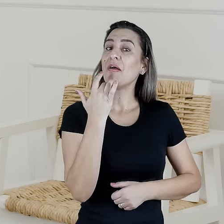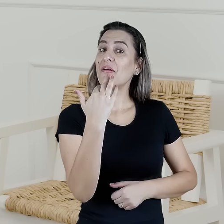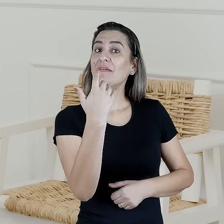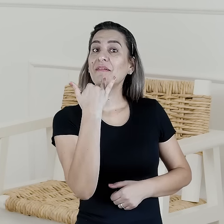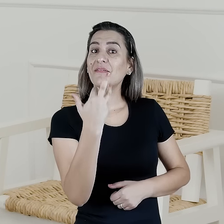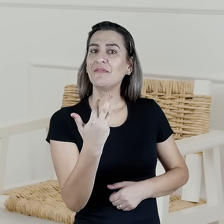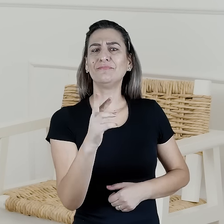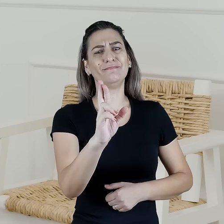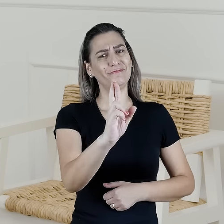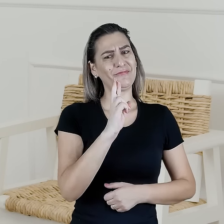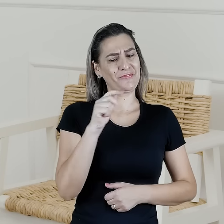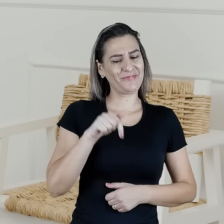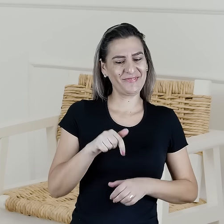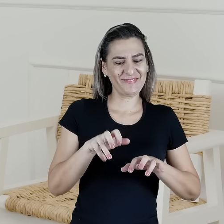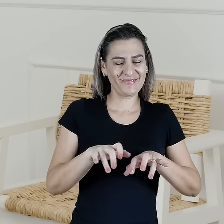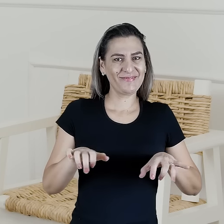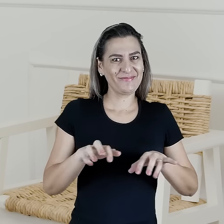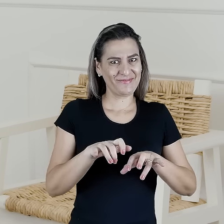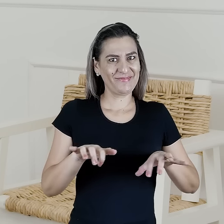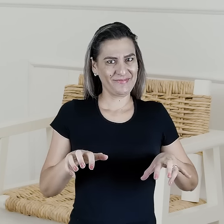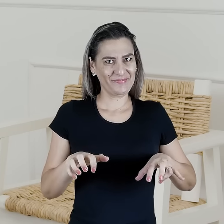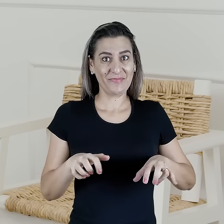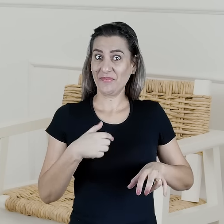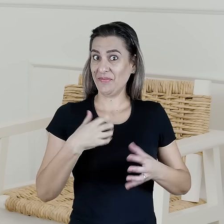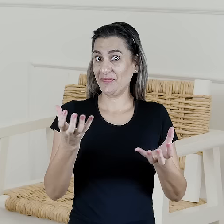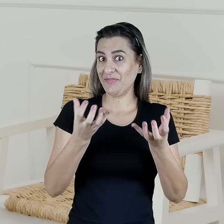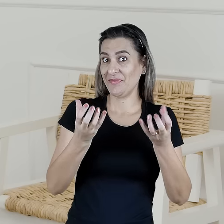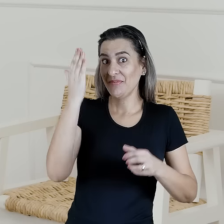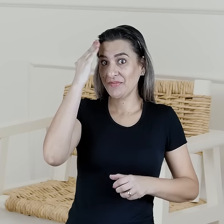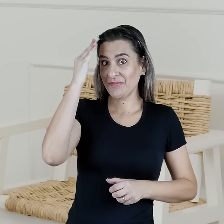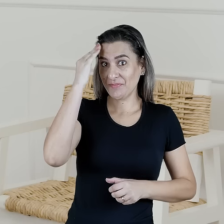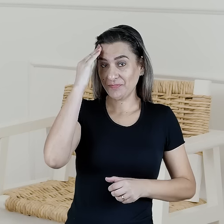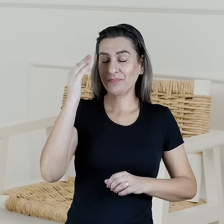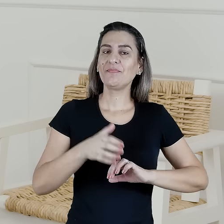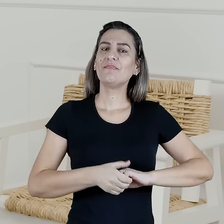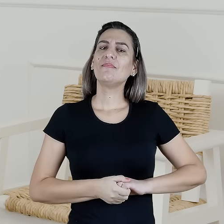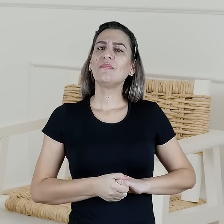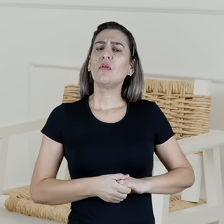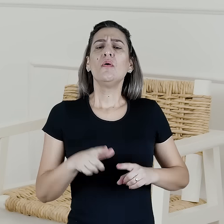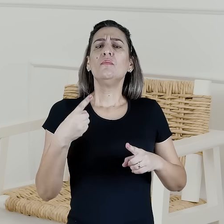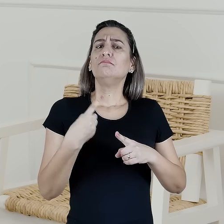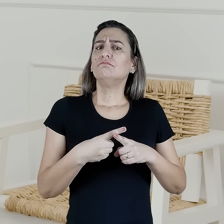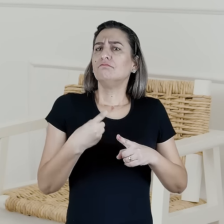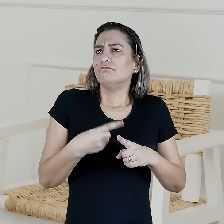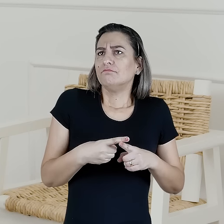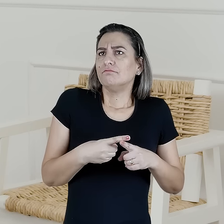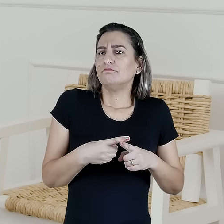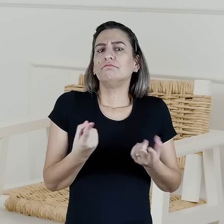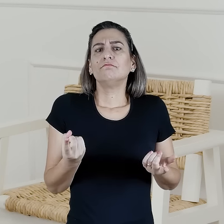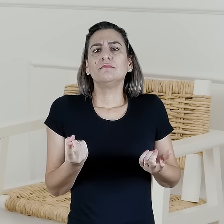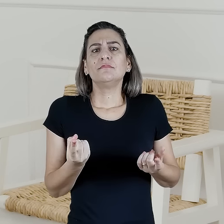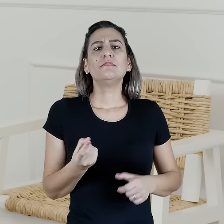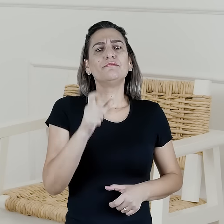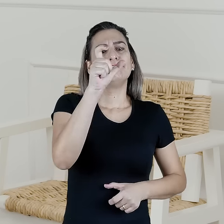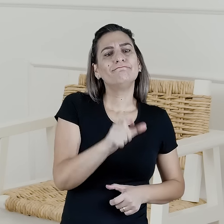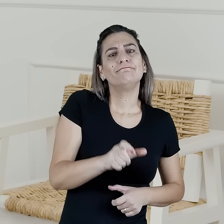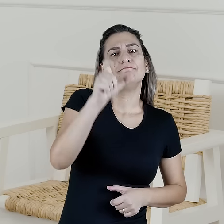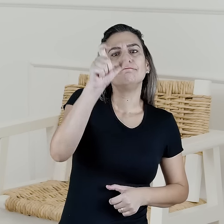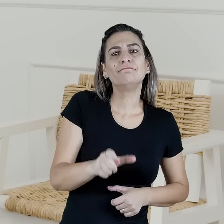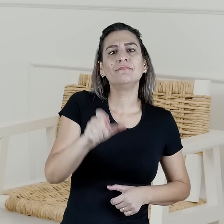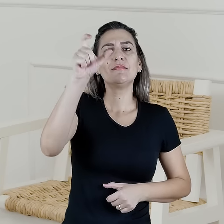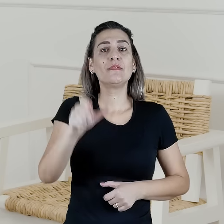tem e quais as cores delas? Me conte aqui nos comentários. E sabe por que dessa pergunta? Porque a maioria